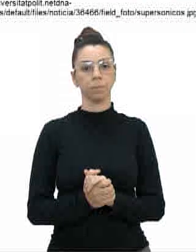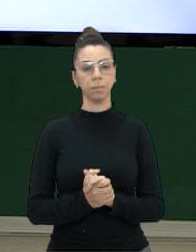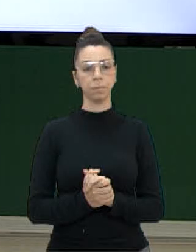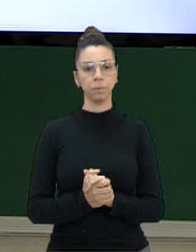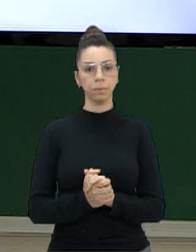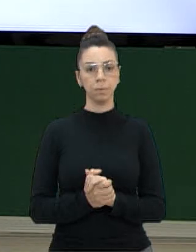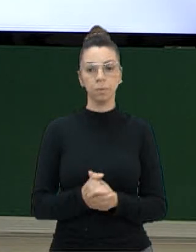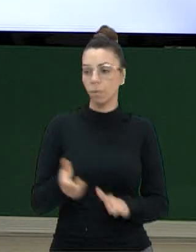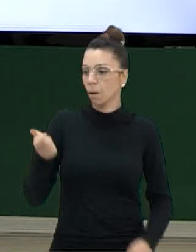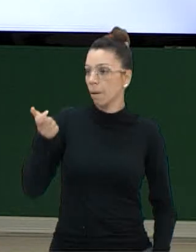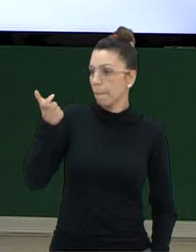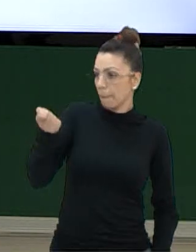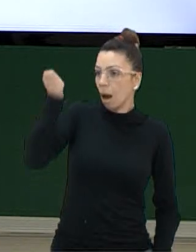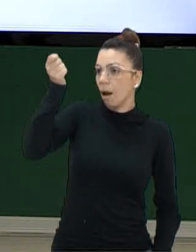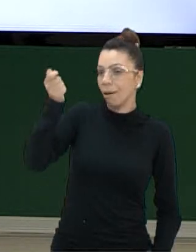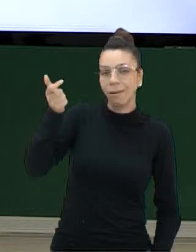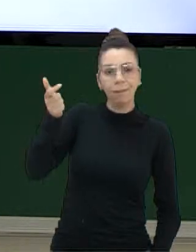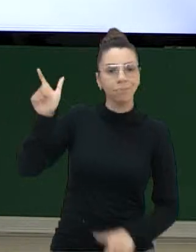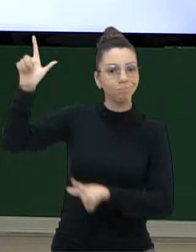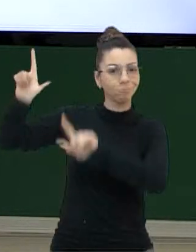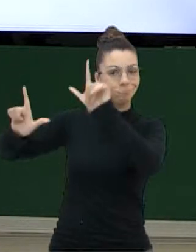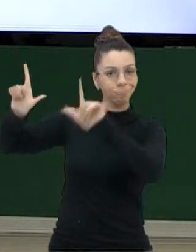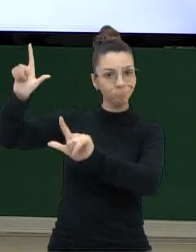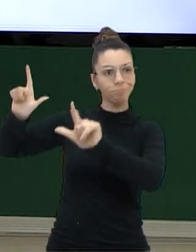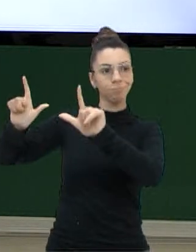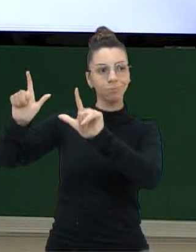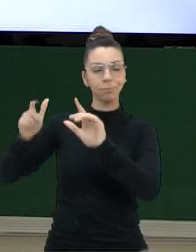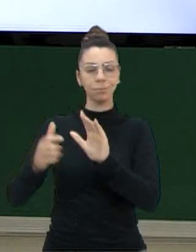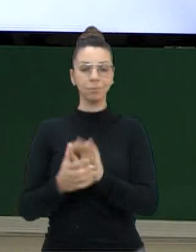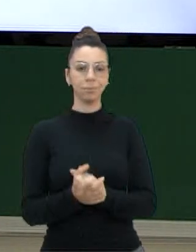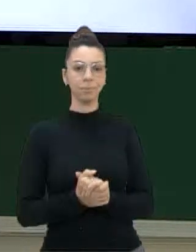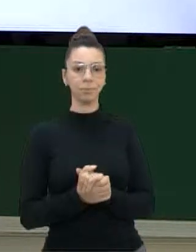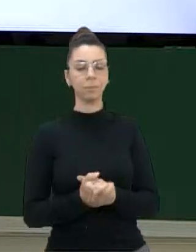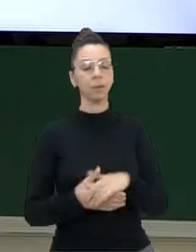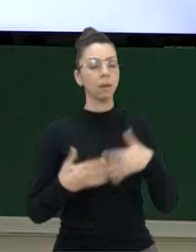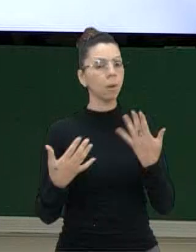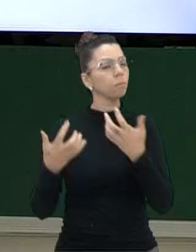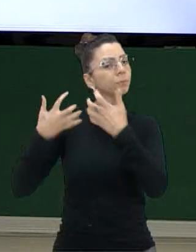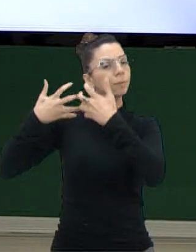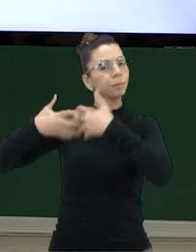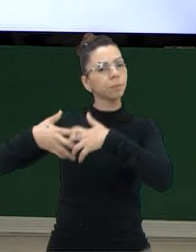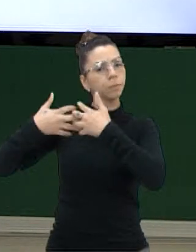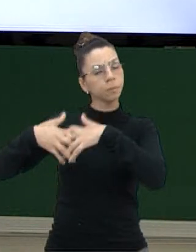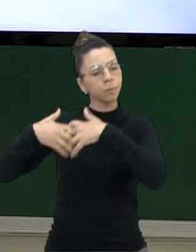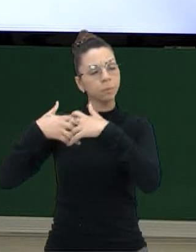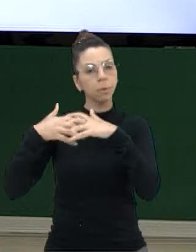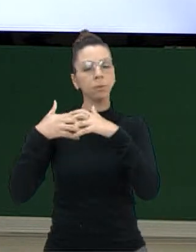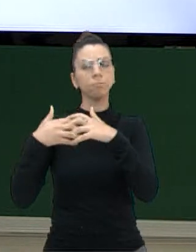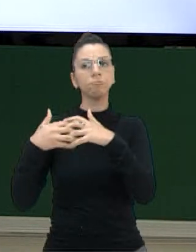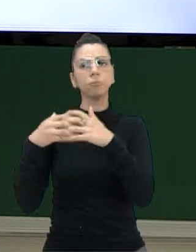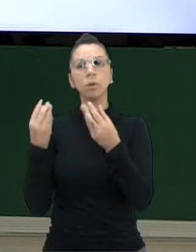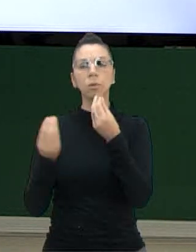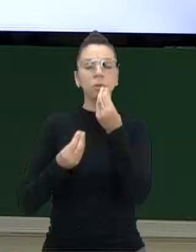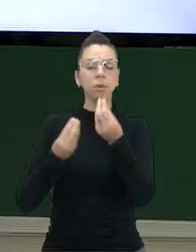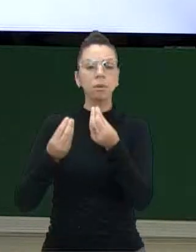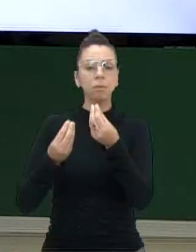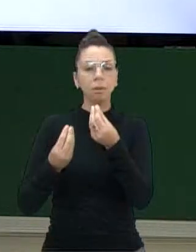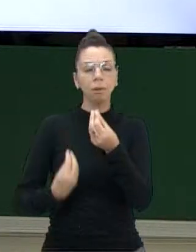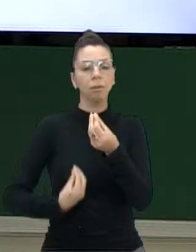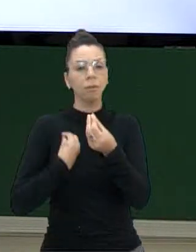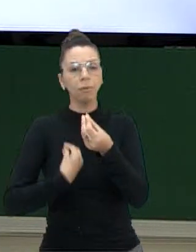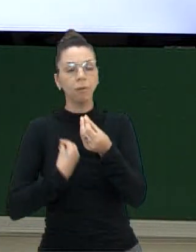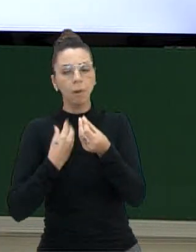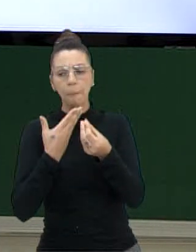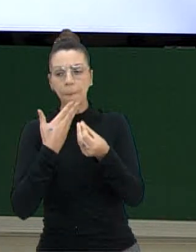distância, o controle remoto, sim? Então, a ideia é pensar um pouquinho e fazer uma reflexão. Mas será que eu viveria